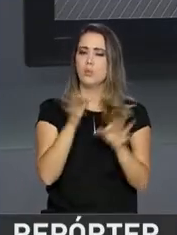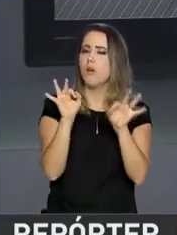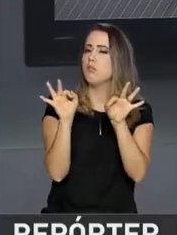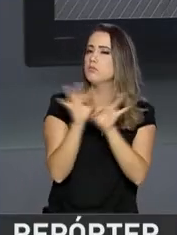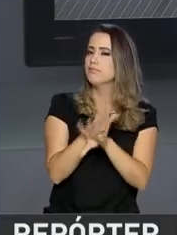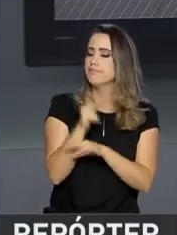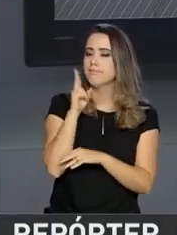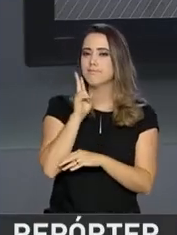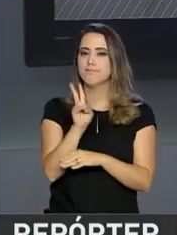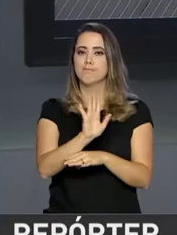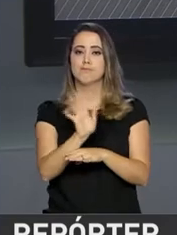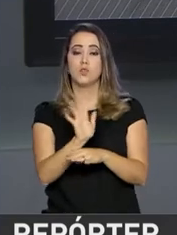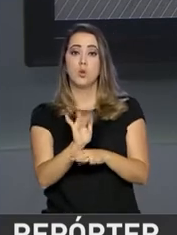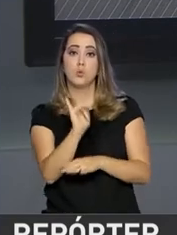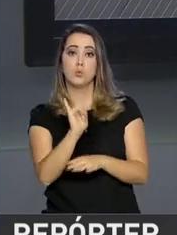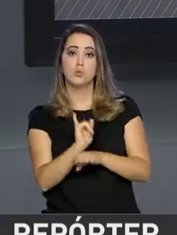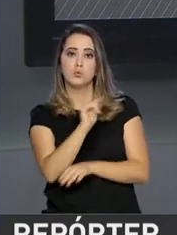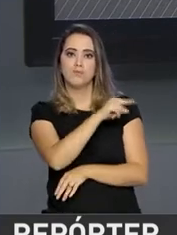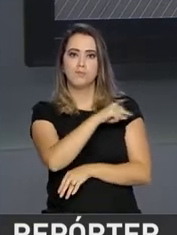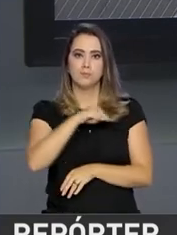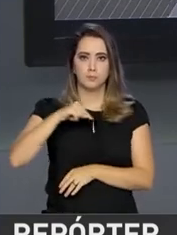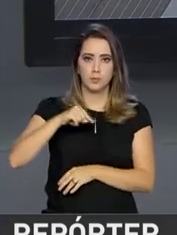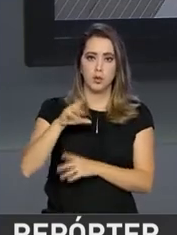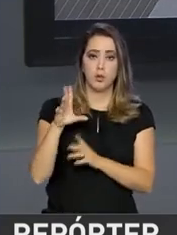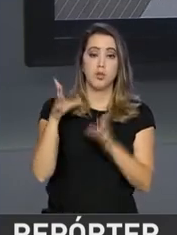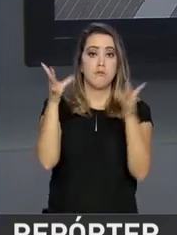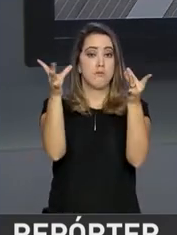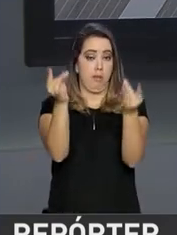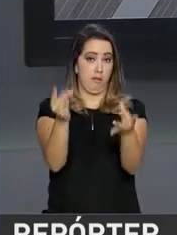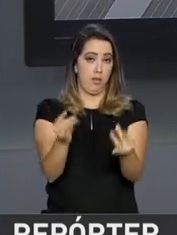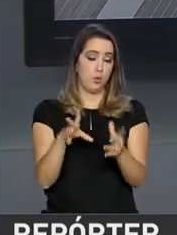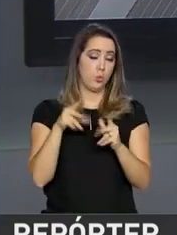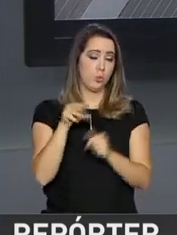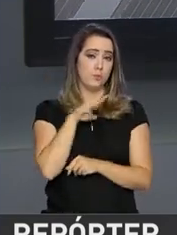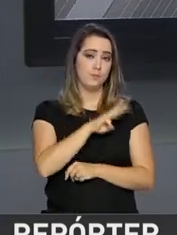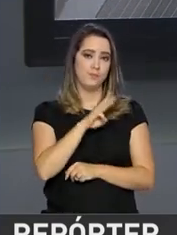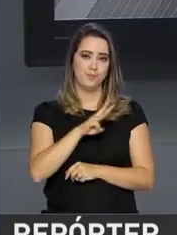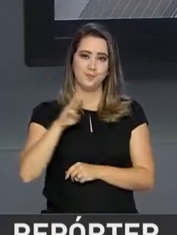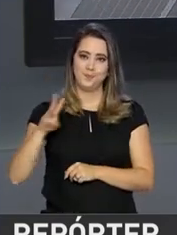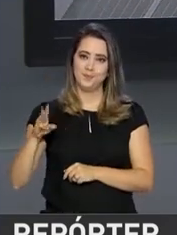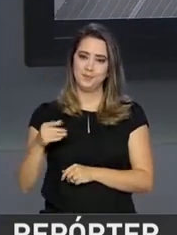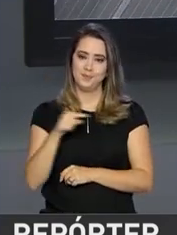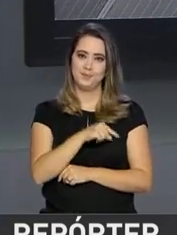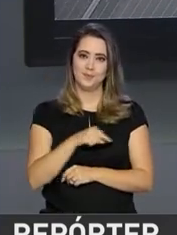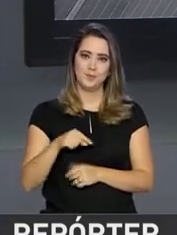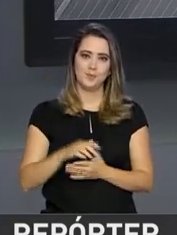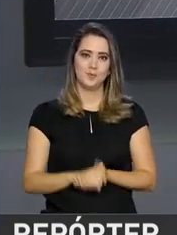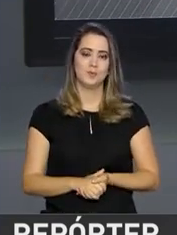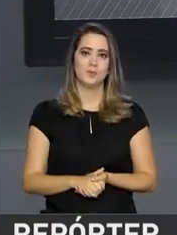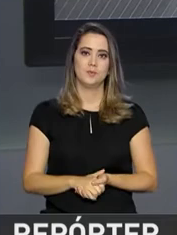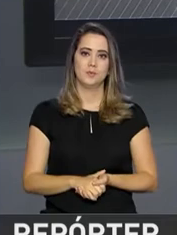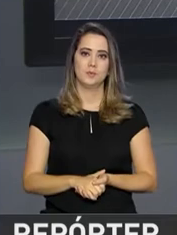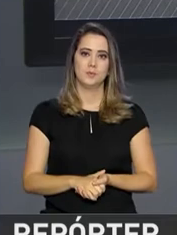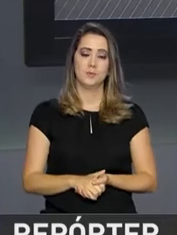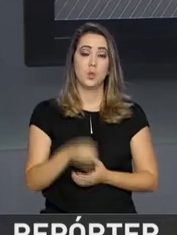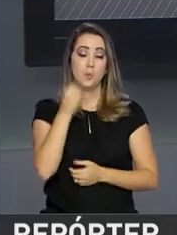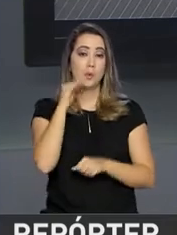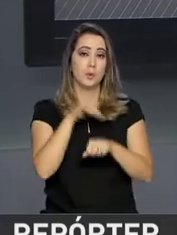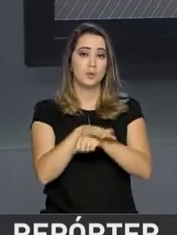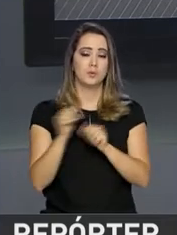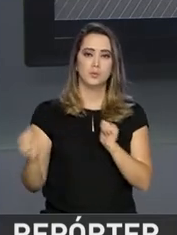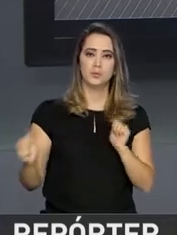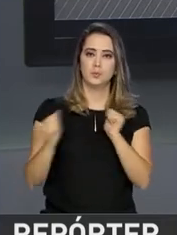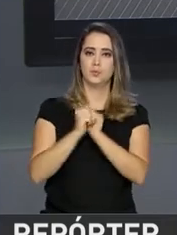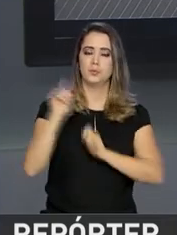aqui. Você pode rever as reportagens no YouTube e toda a nossa programação também está na página da NBR na internet. Uma boa noite para